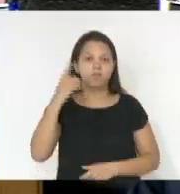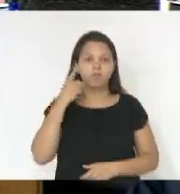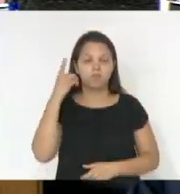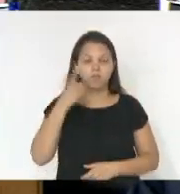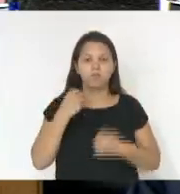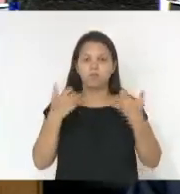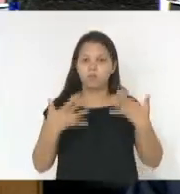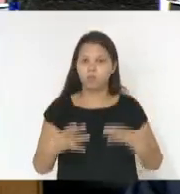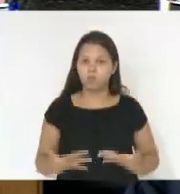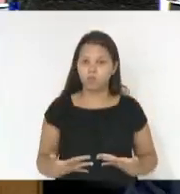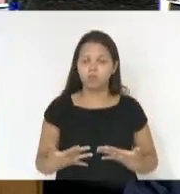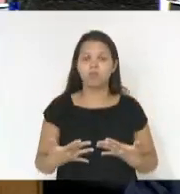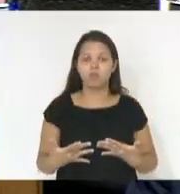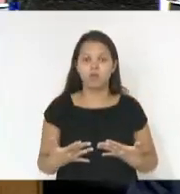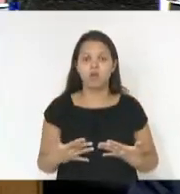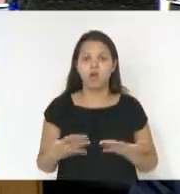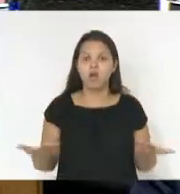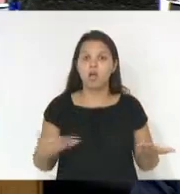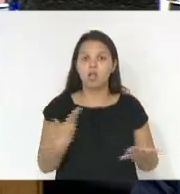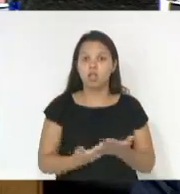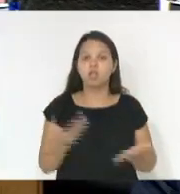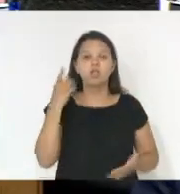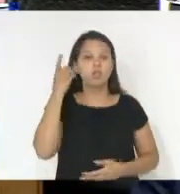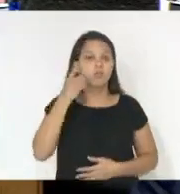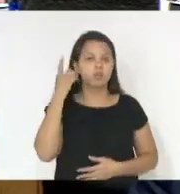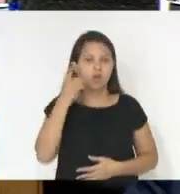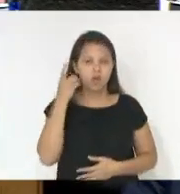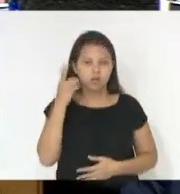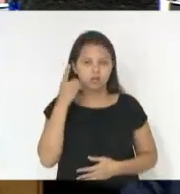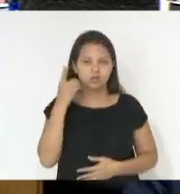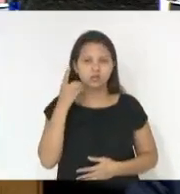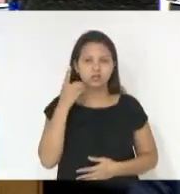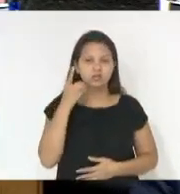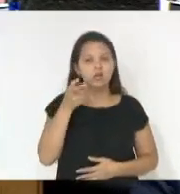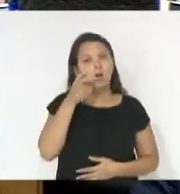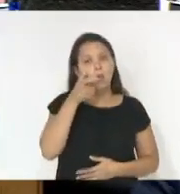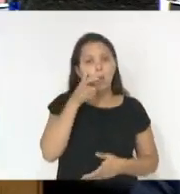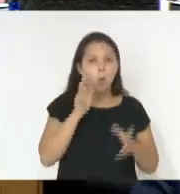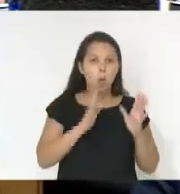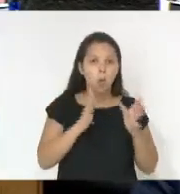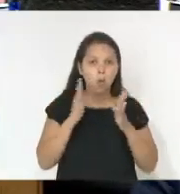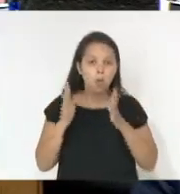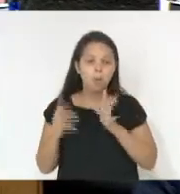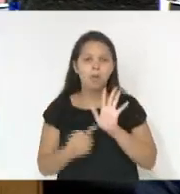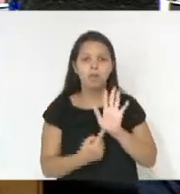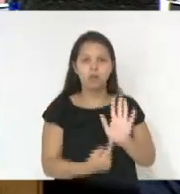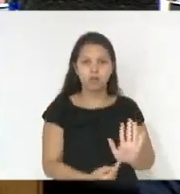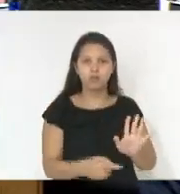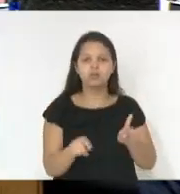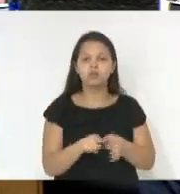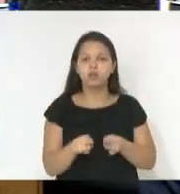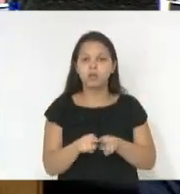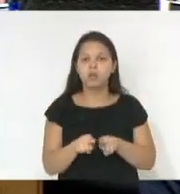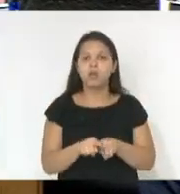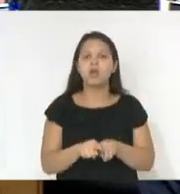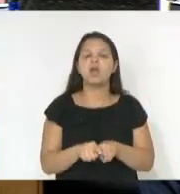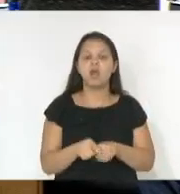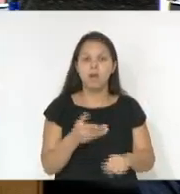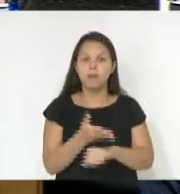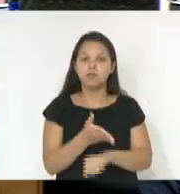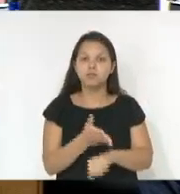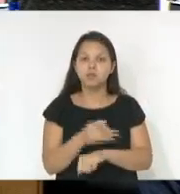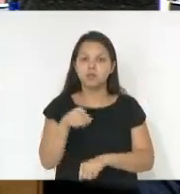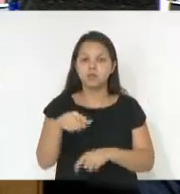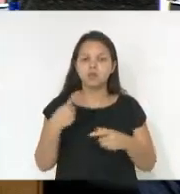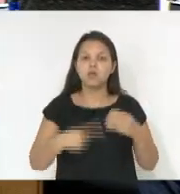até então os deputados não tivessem acompanhado e ilustrado, inclusive com a sua participação aqui nas